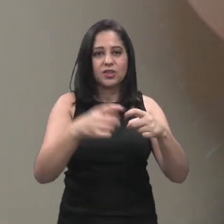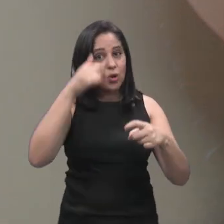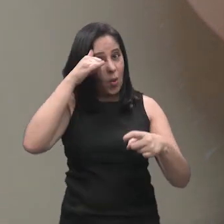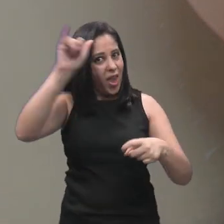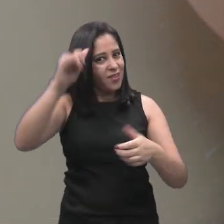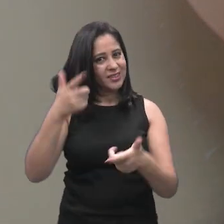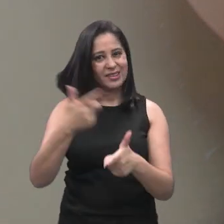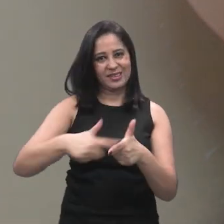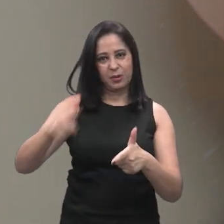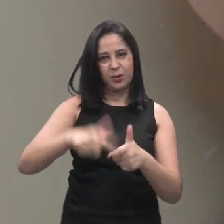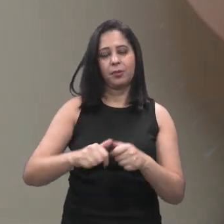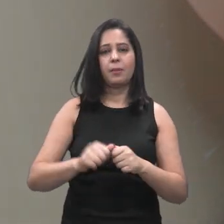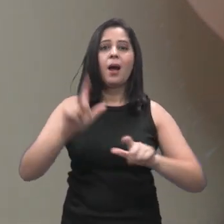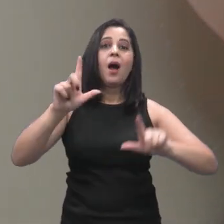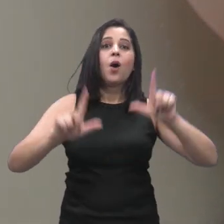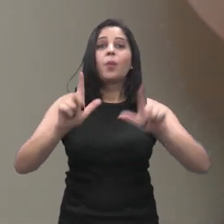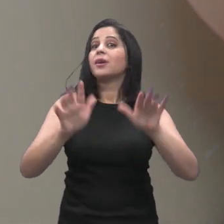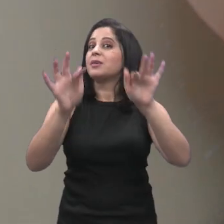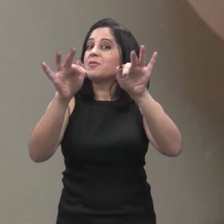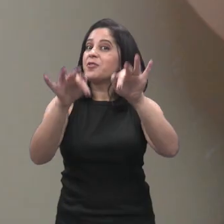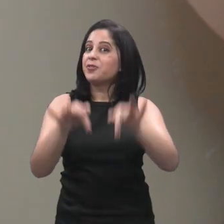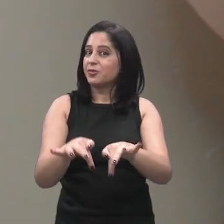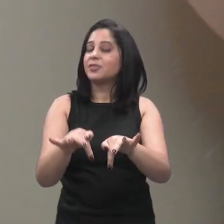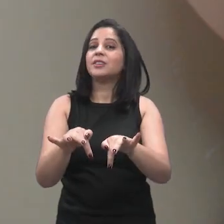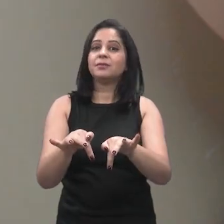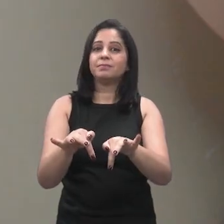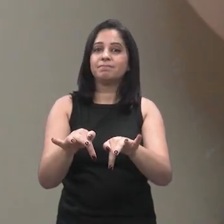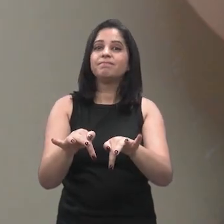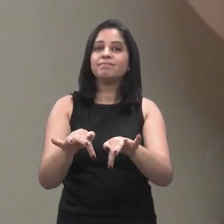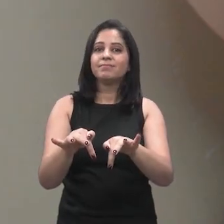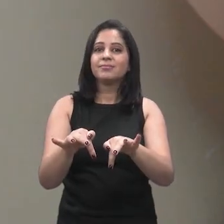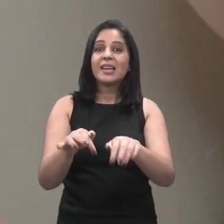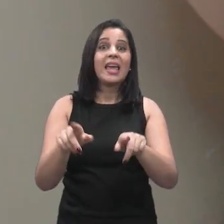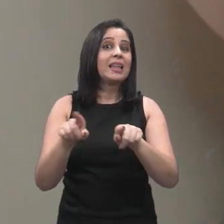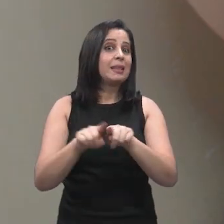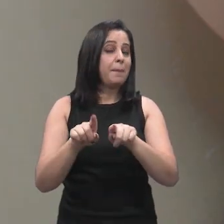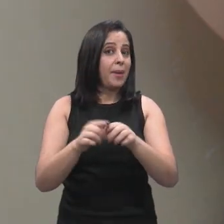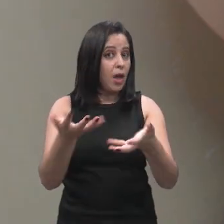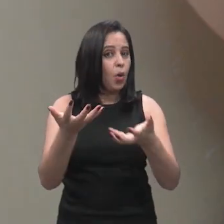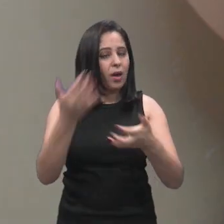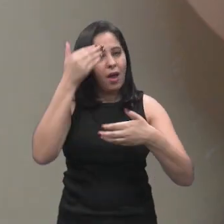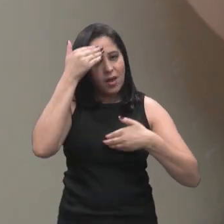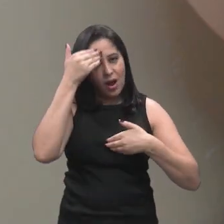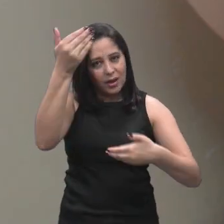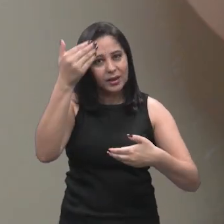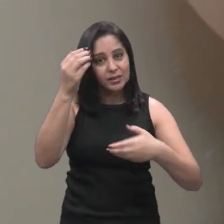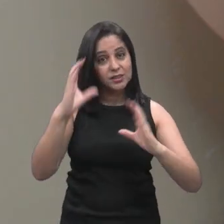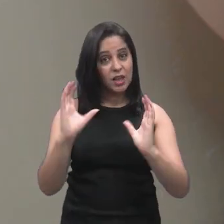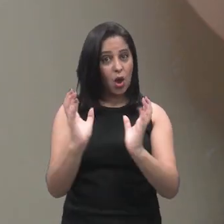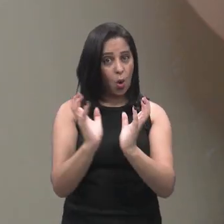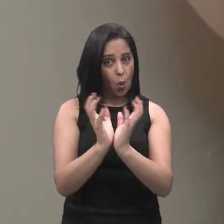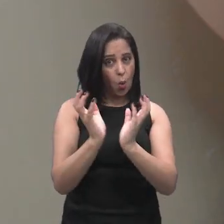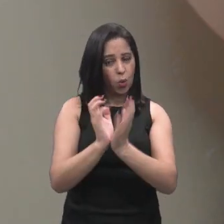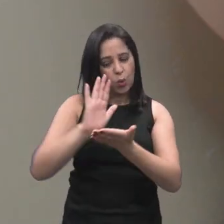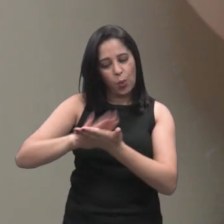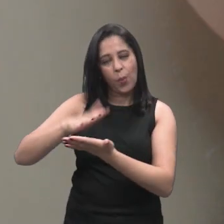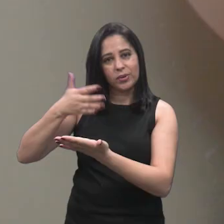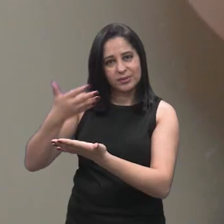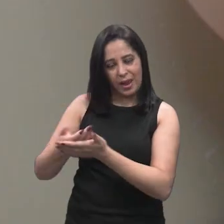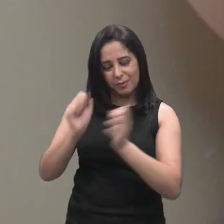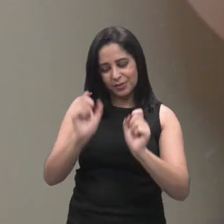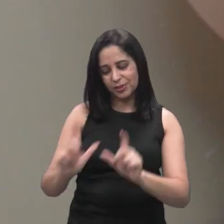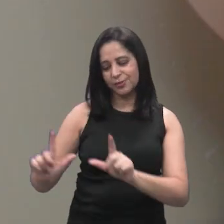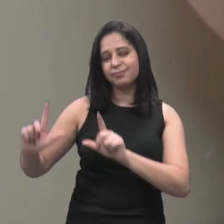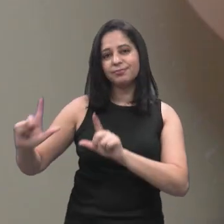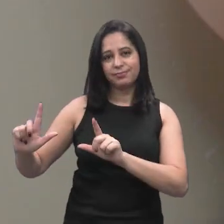importante procurar informação, procurar um médico para não ter nenhum problema. O De Bem com Você de hoje fica por